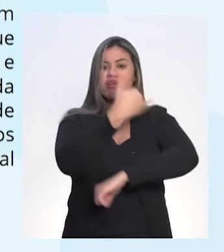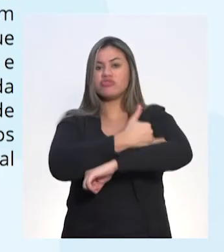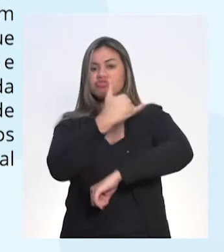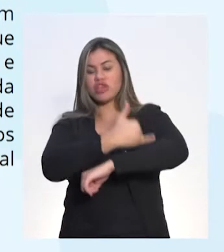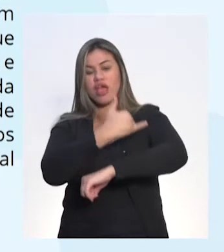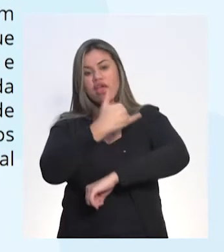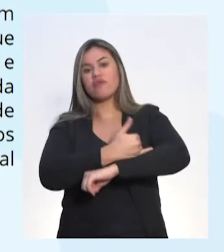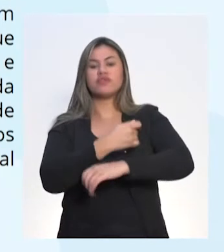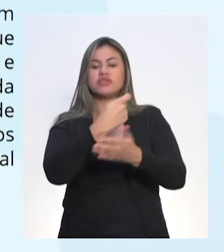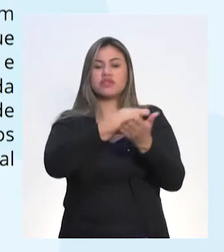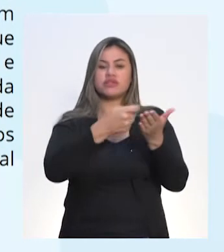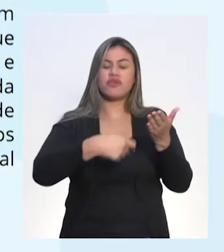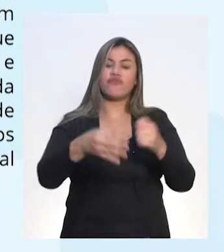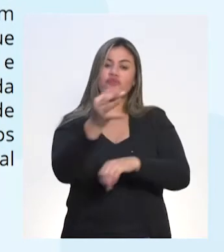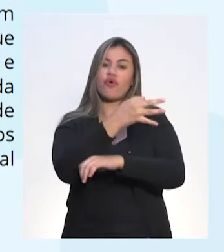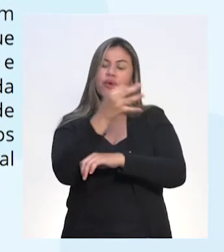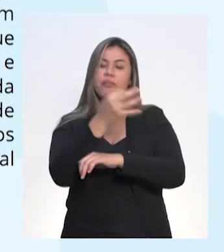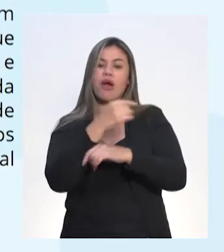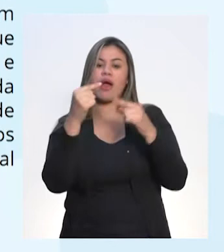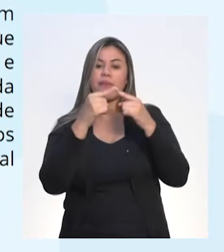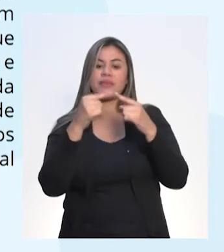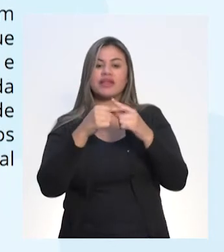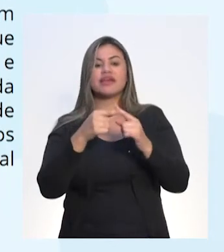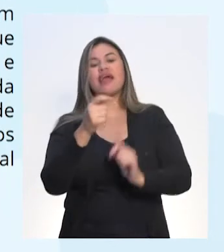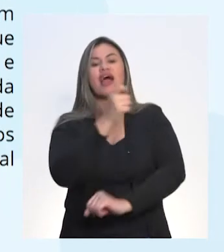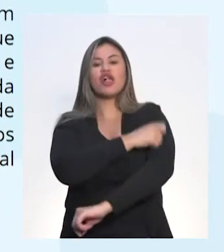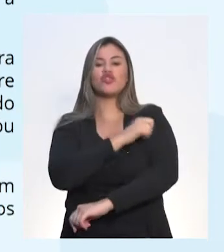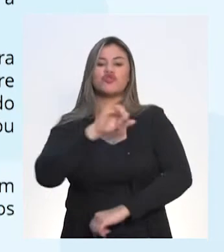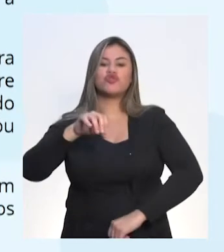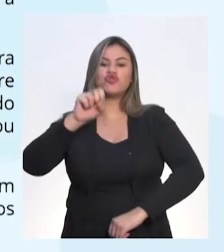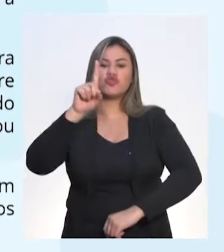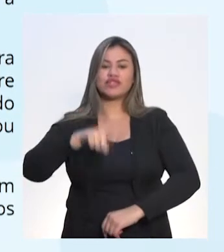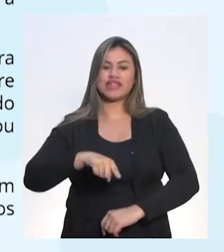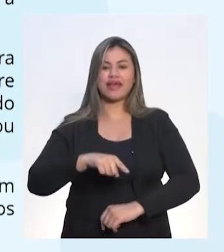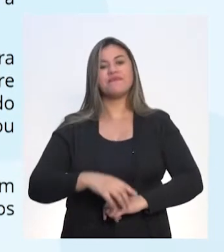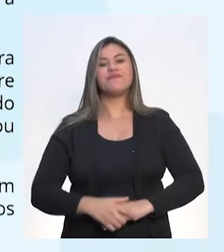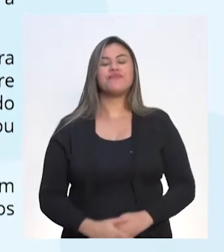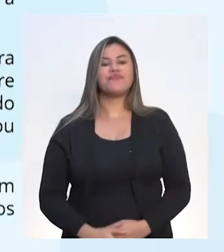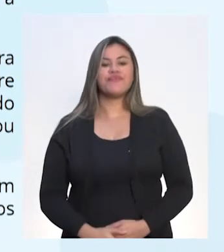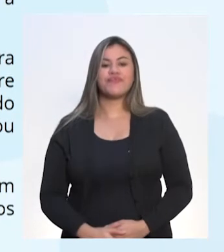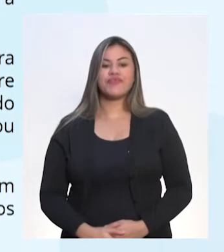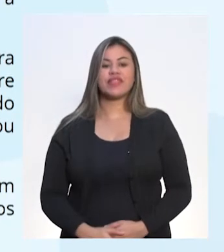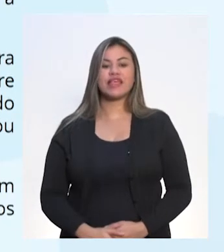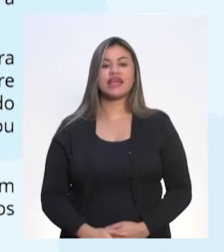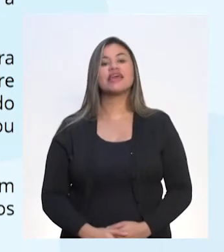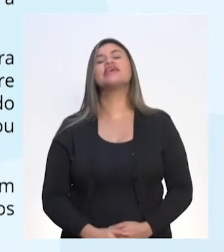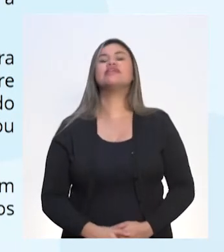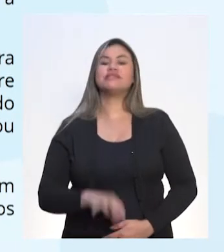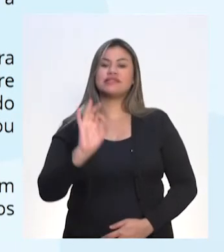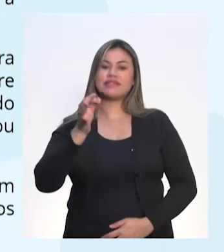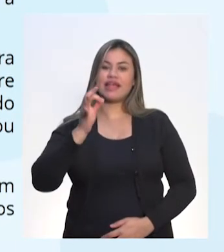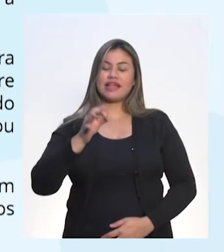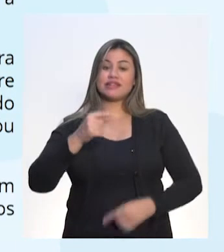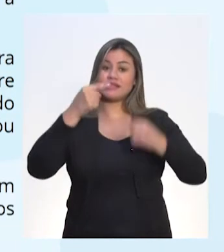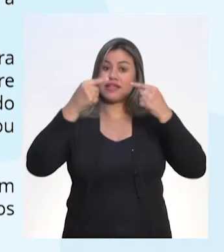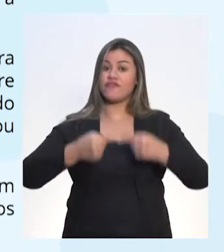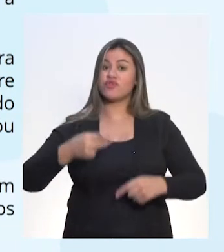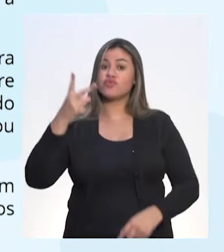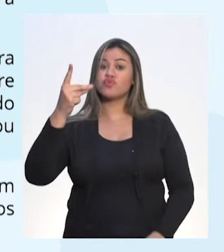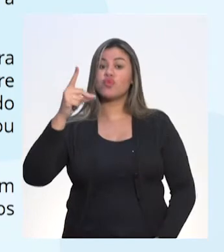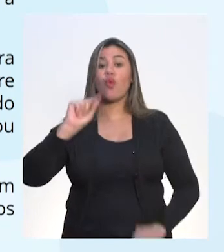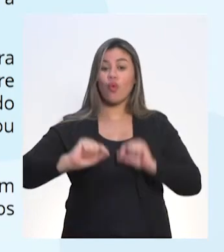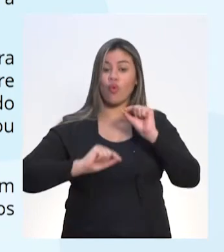escrita formal, tal qual nos disse nosso aluno José René. Muito bem. Então, gente, o segundo desafio desta aula vai